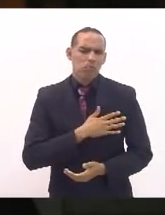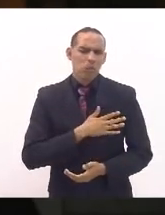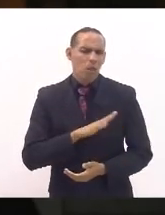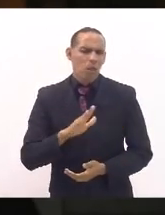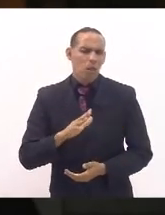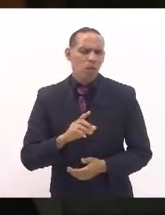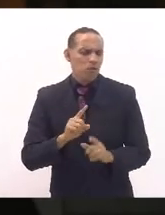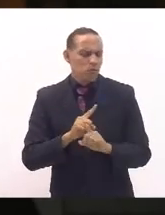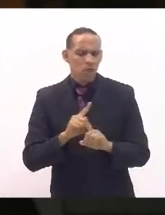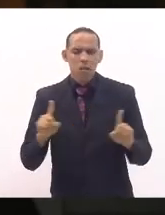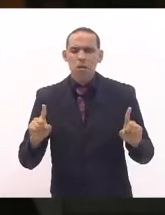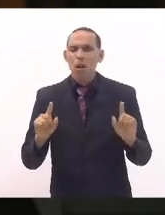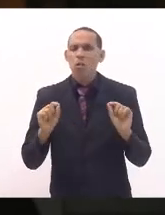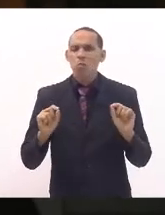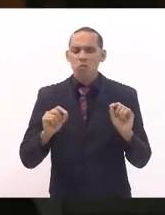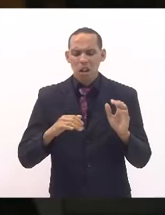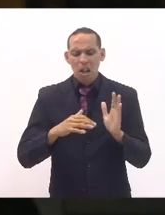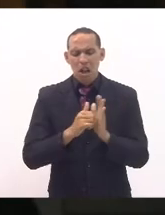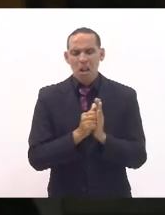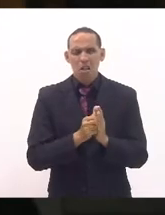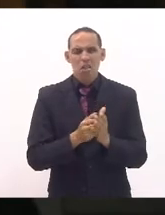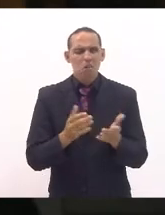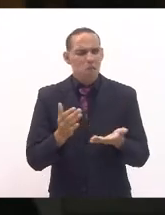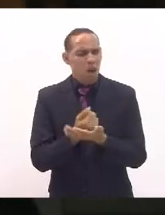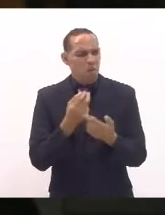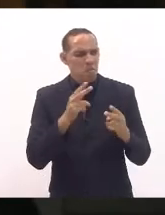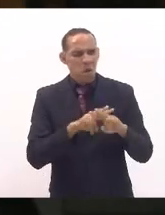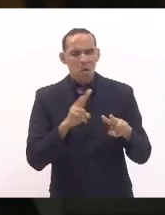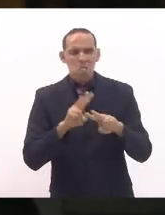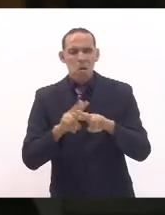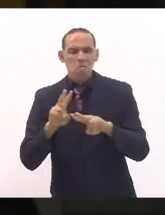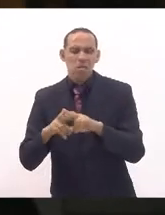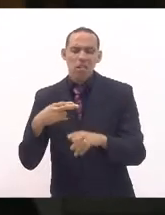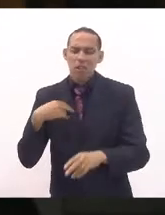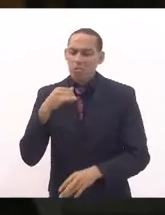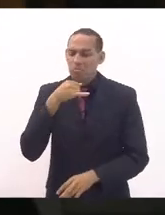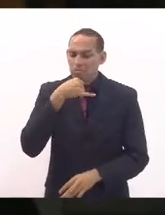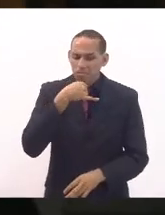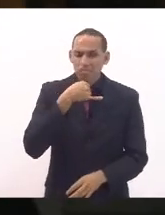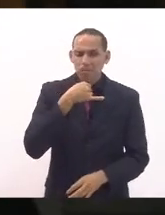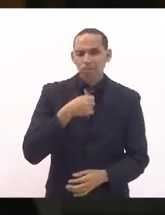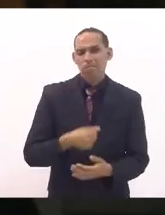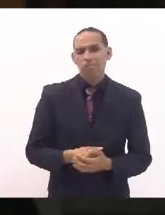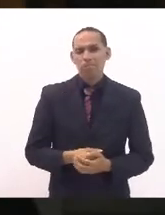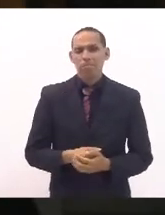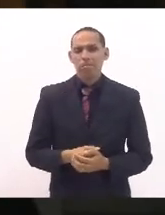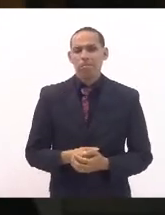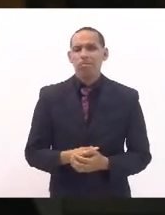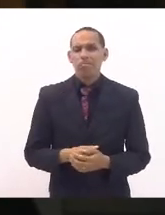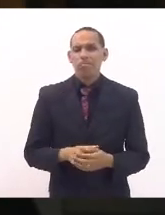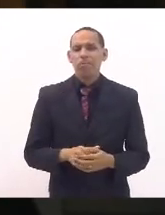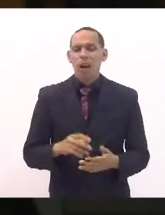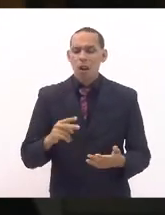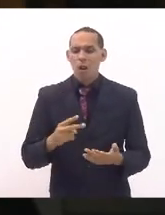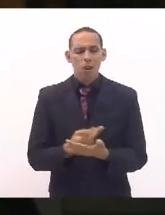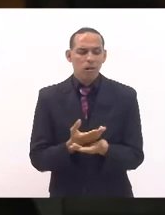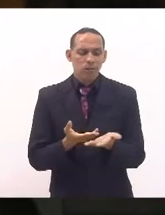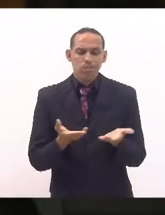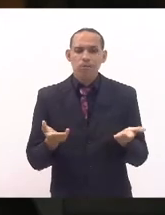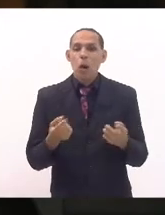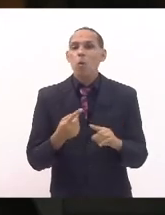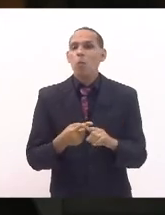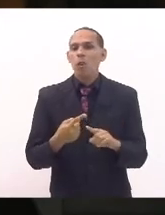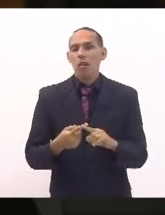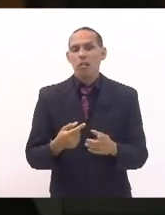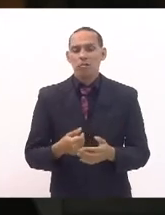de acentuar esses registros. Fico até triste deles ocorrerem, porque